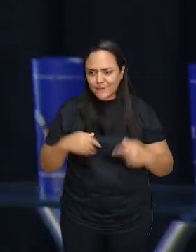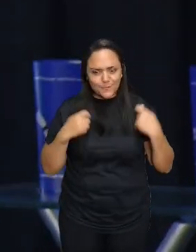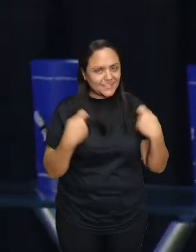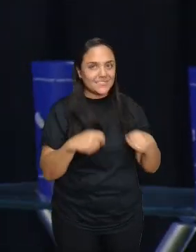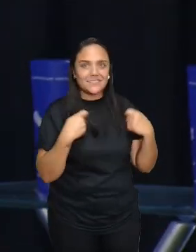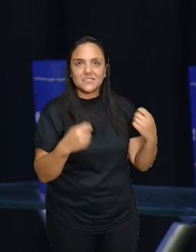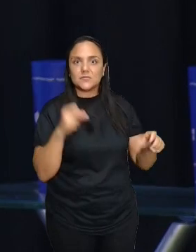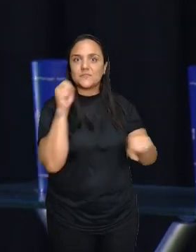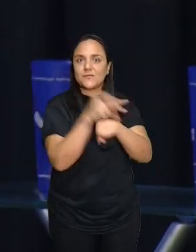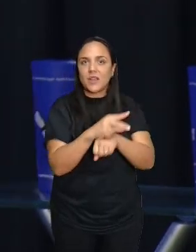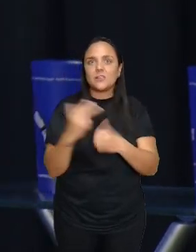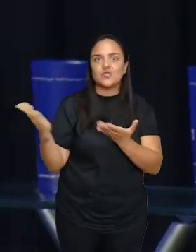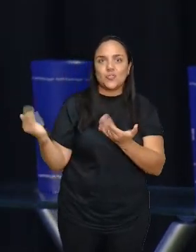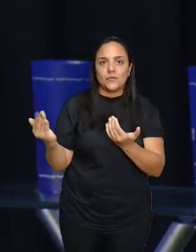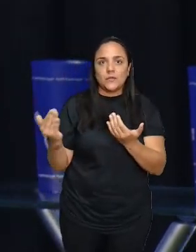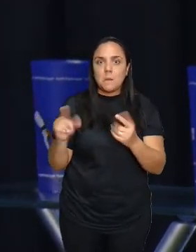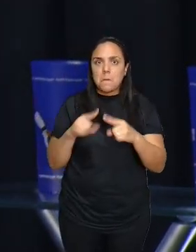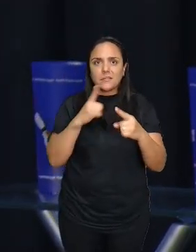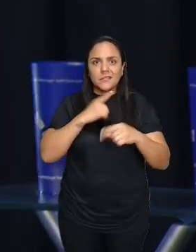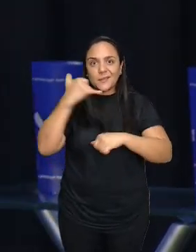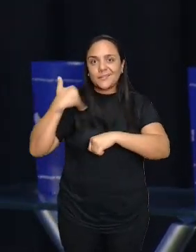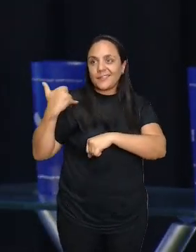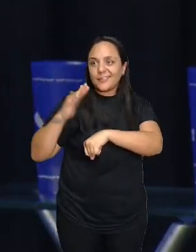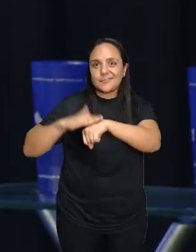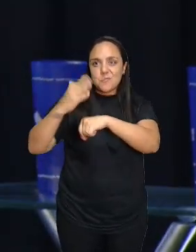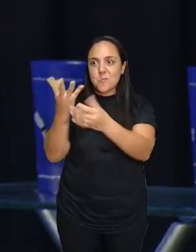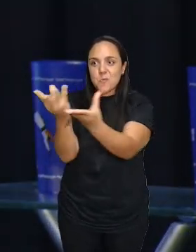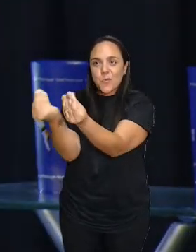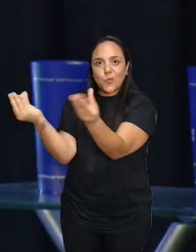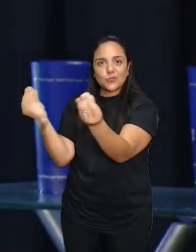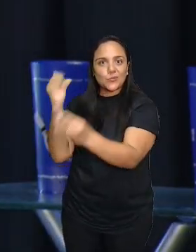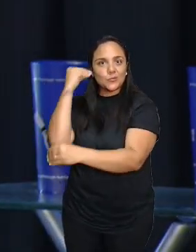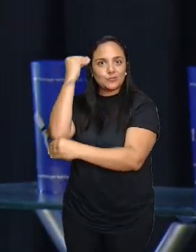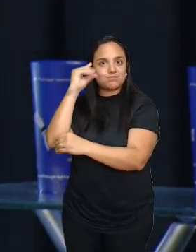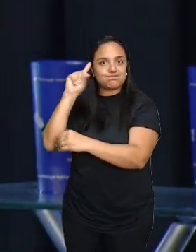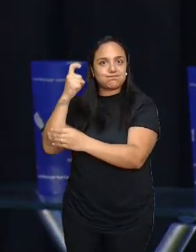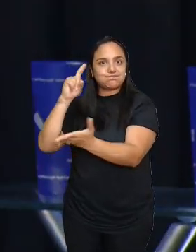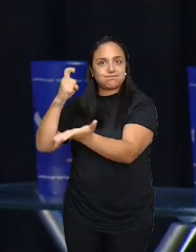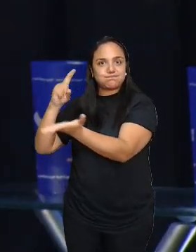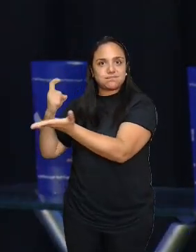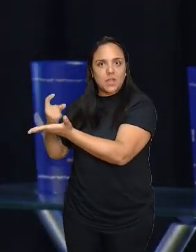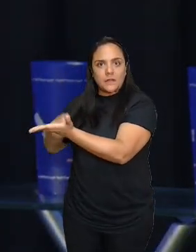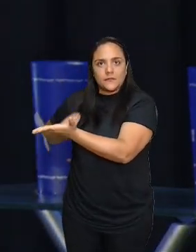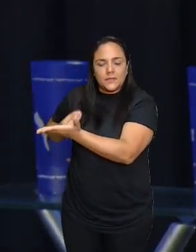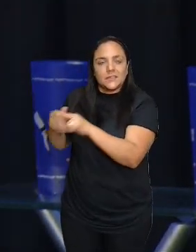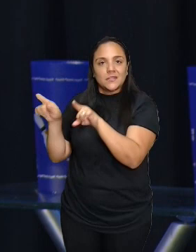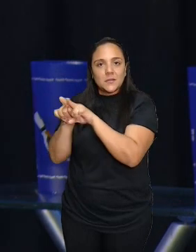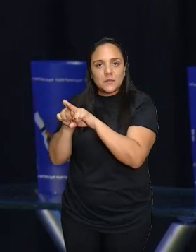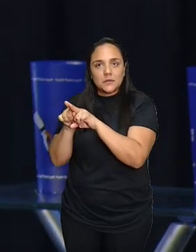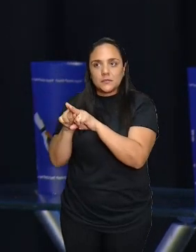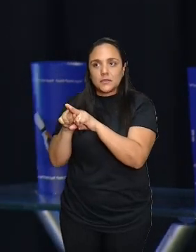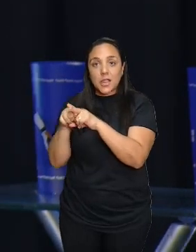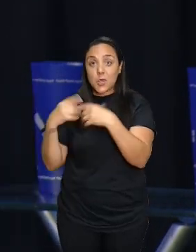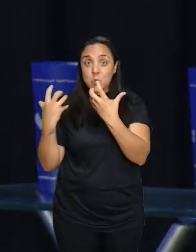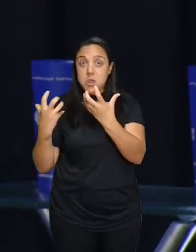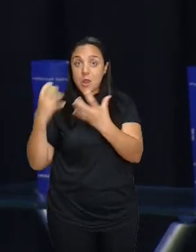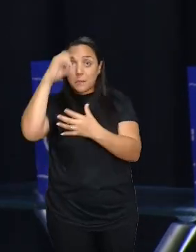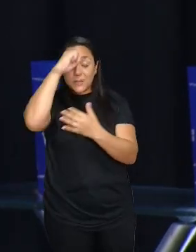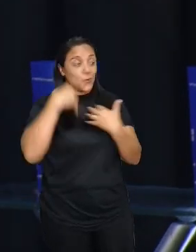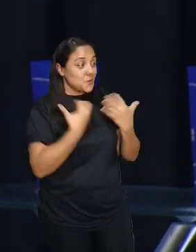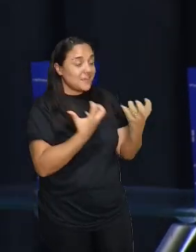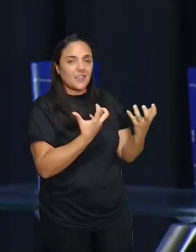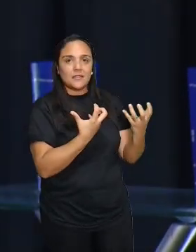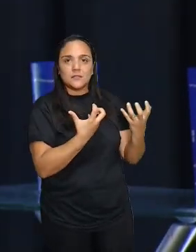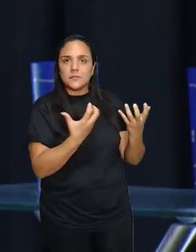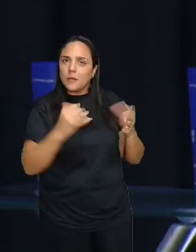jovem, enquanto tem um monte de gente cheia de experiência, não só profissional, mas de vida, que está aberto para aprender e que pode aprender